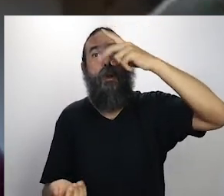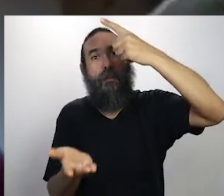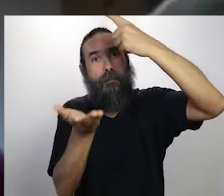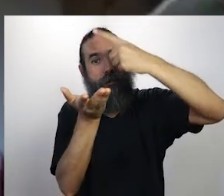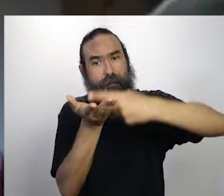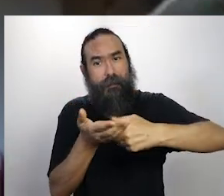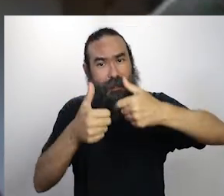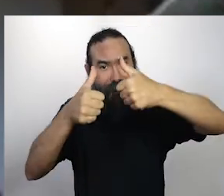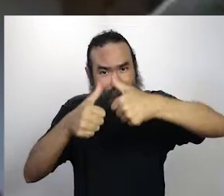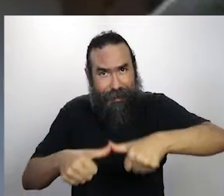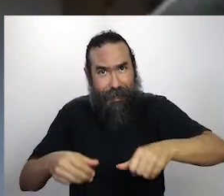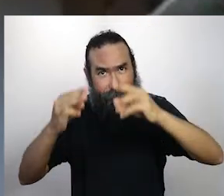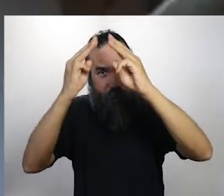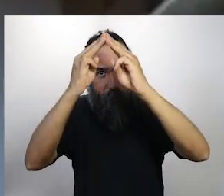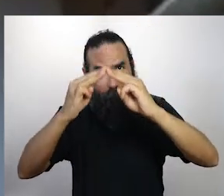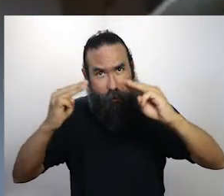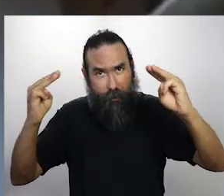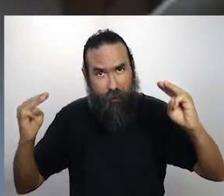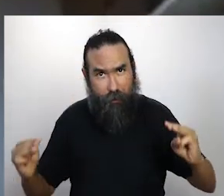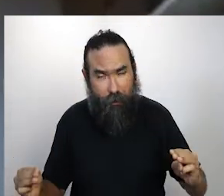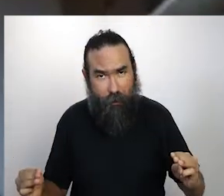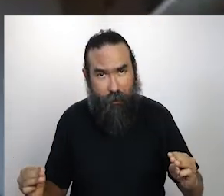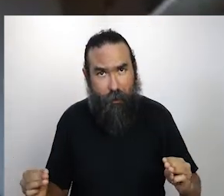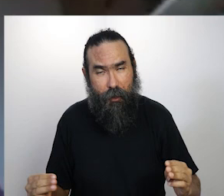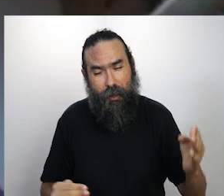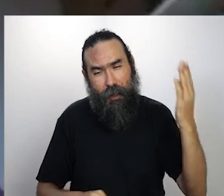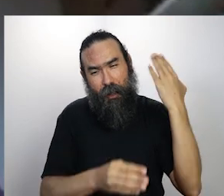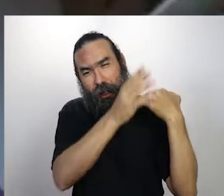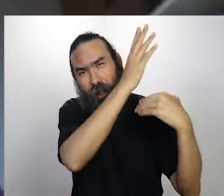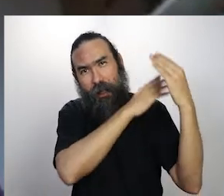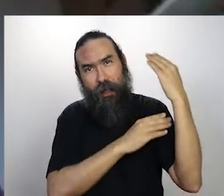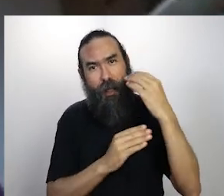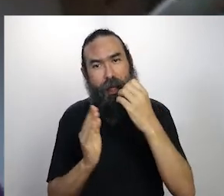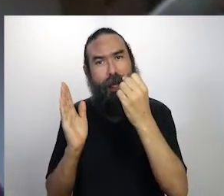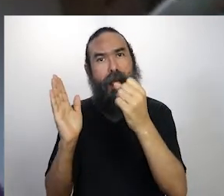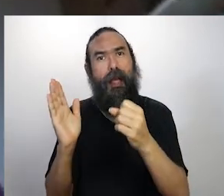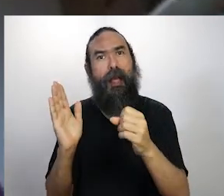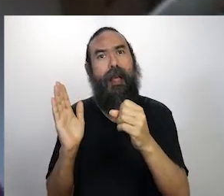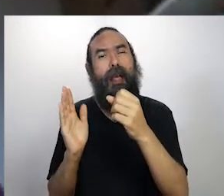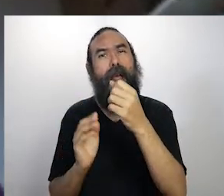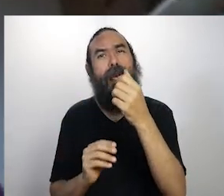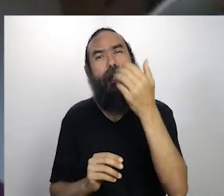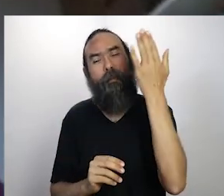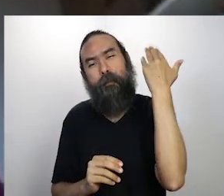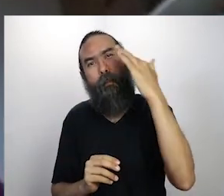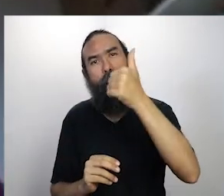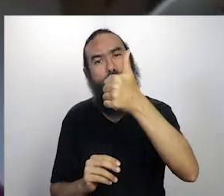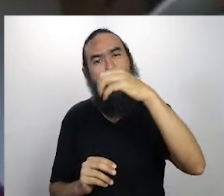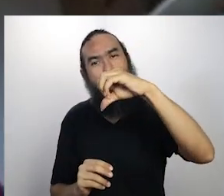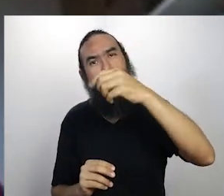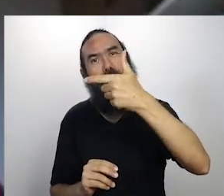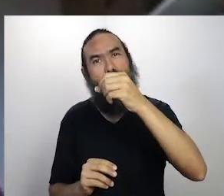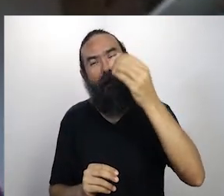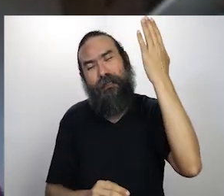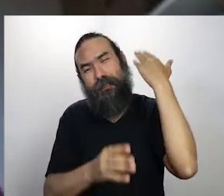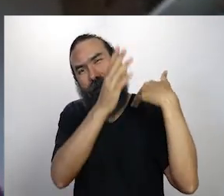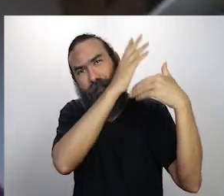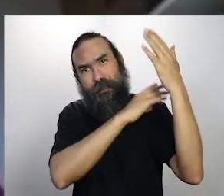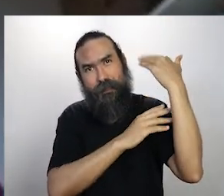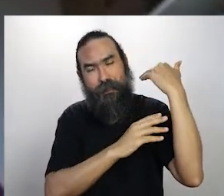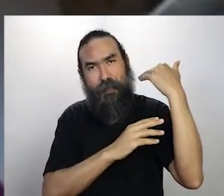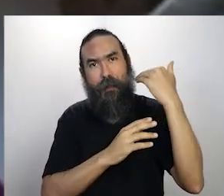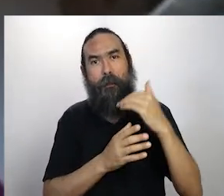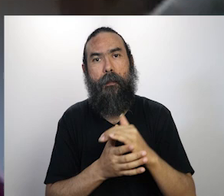importantes que foi construída dentro desse museu, na década de 20, sobretudo, para o primeiro centenário